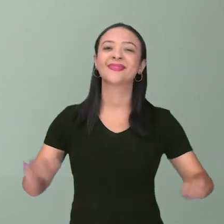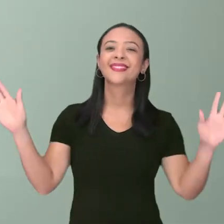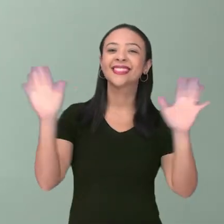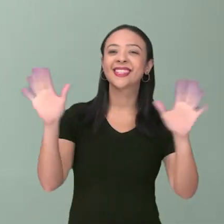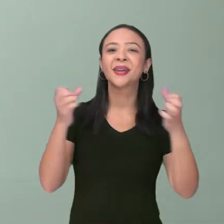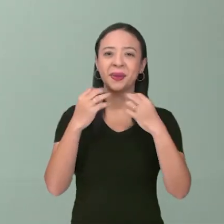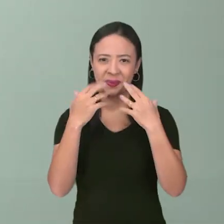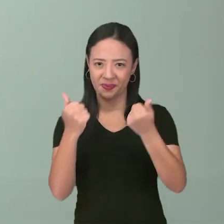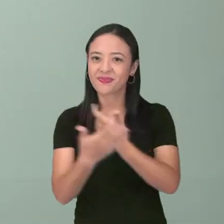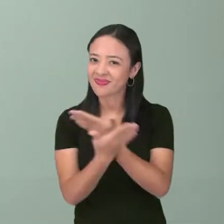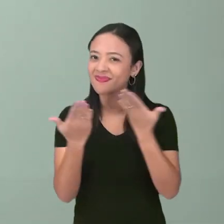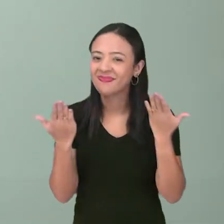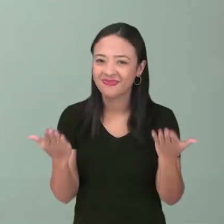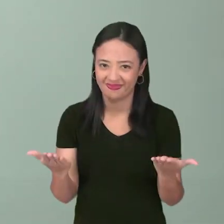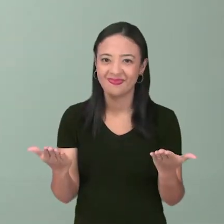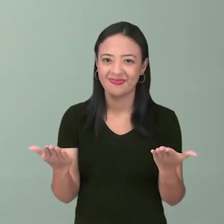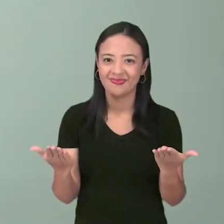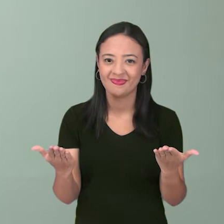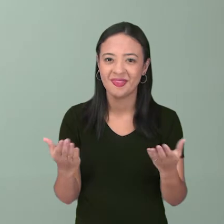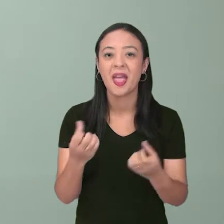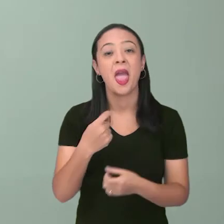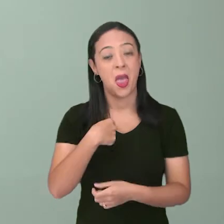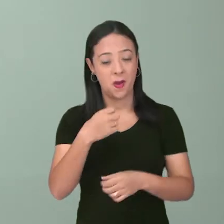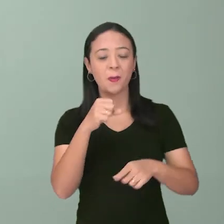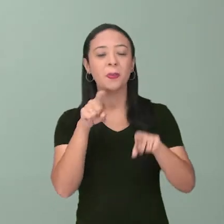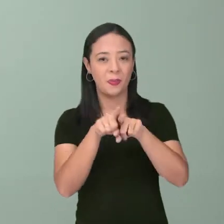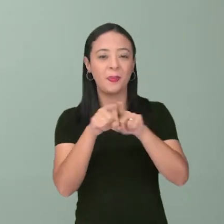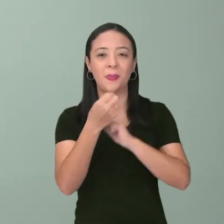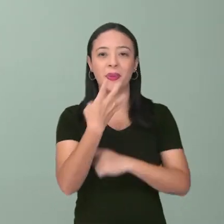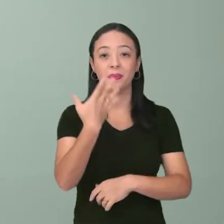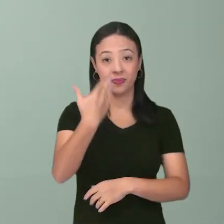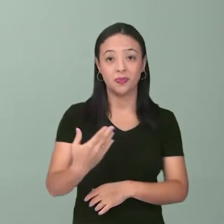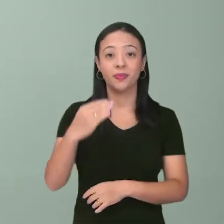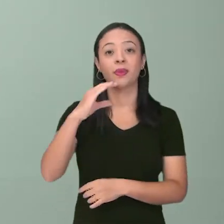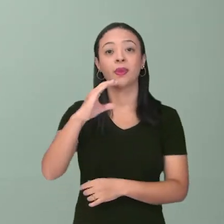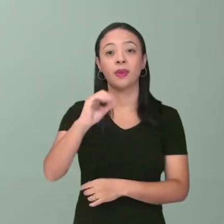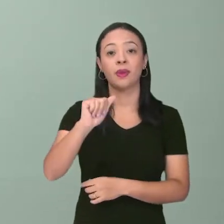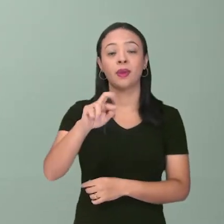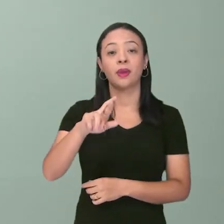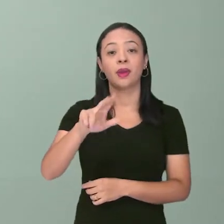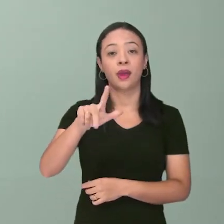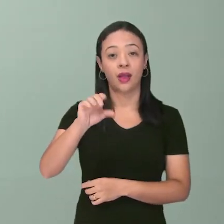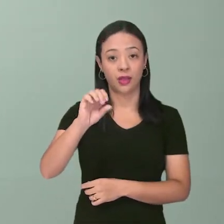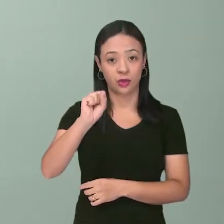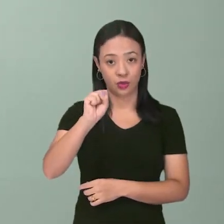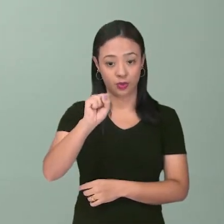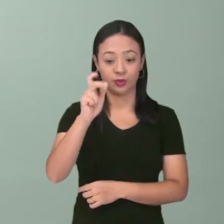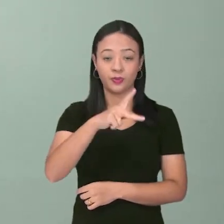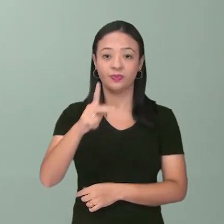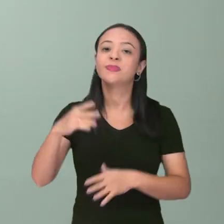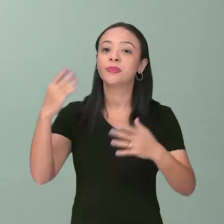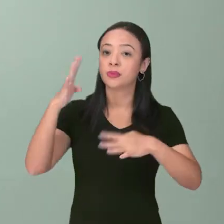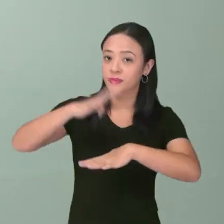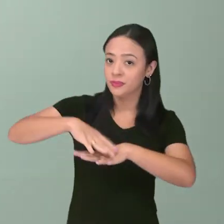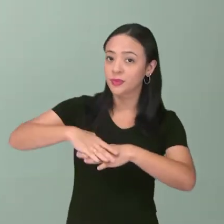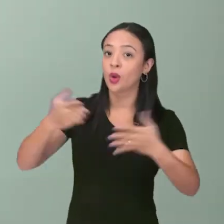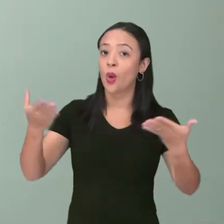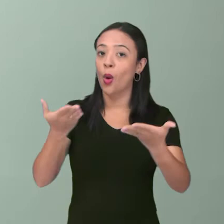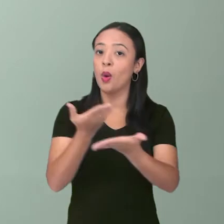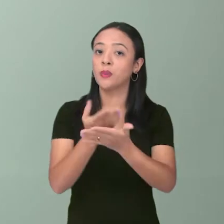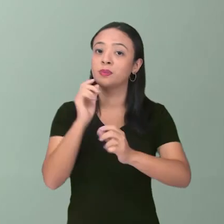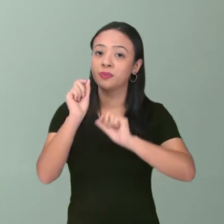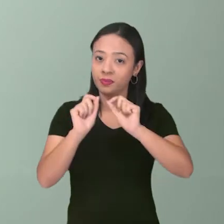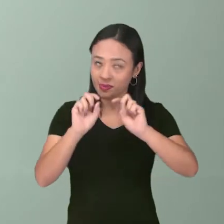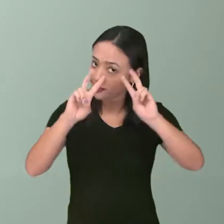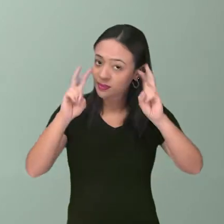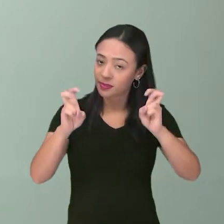Olá, tudo bom com vocês? Tudo bom comigo? Eu me chamo Carlos, sou professor de matemática. Hoje nós vamos falar